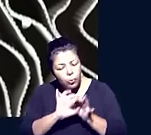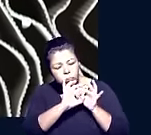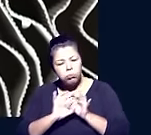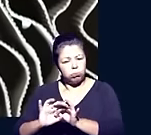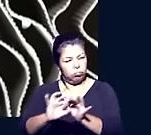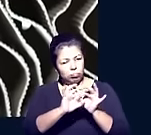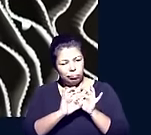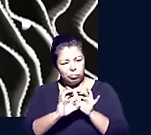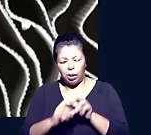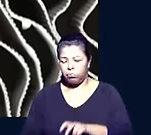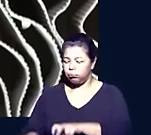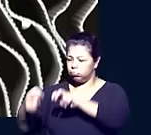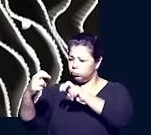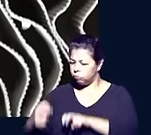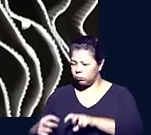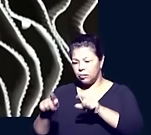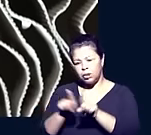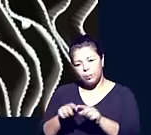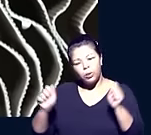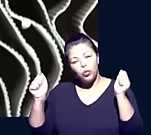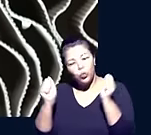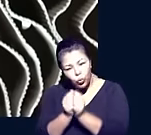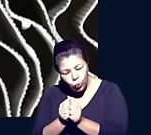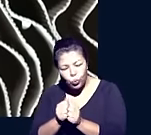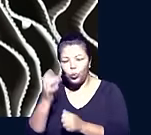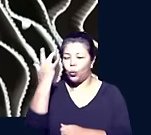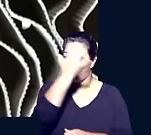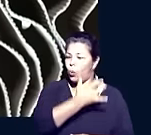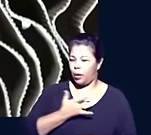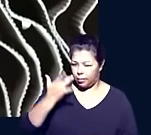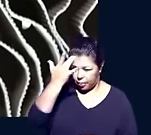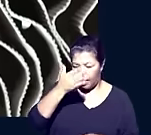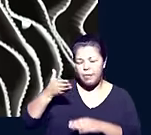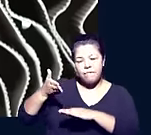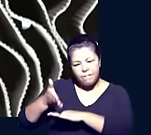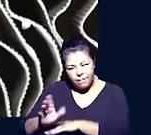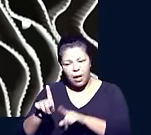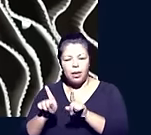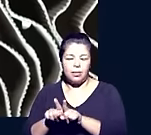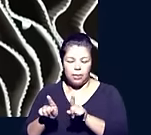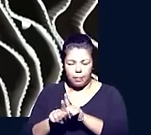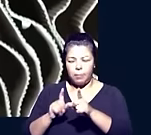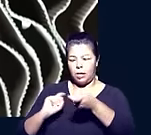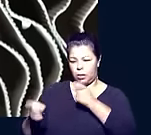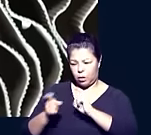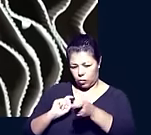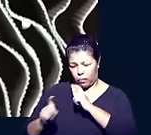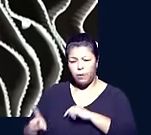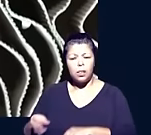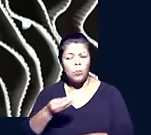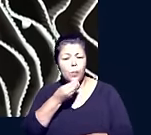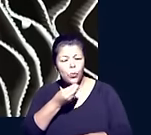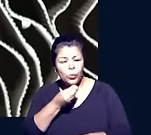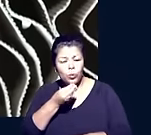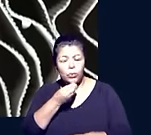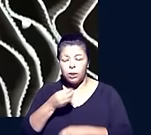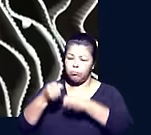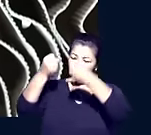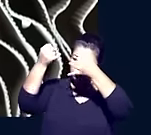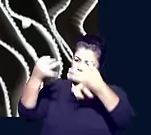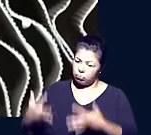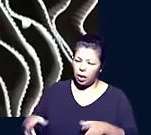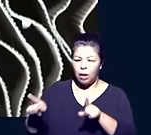líderes o ministro Haddad vai à reunião vai ter oportunidade com seus técnicos de falar e vai ter